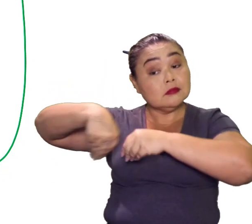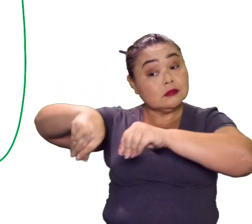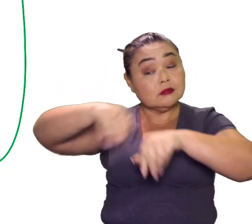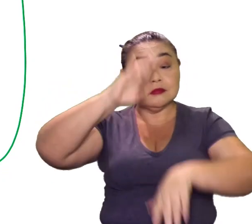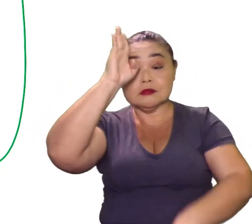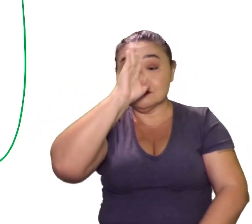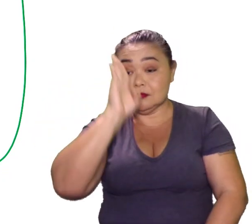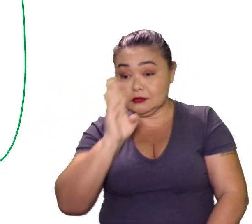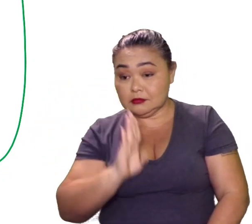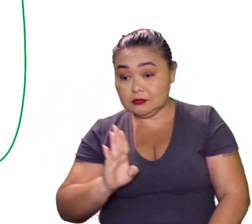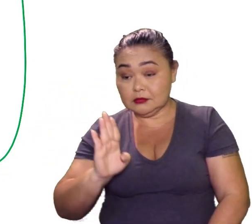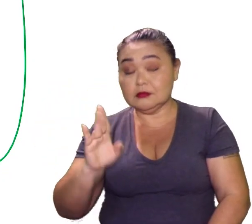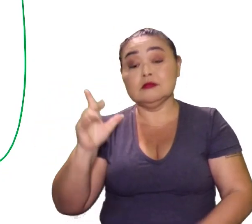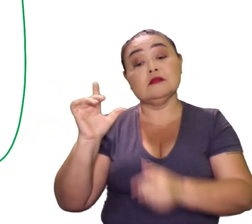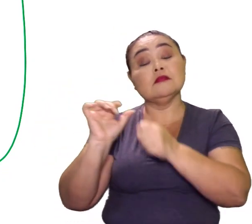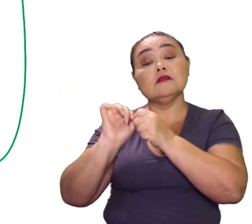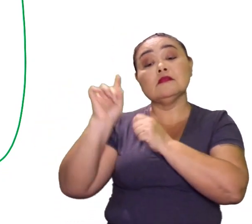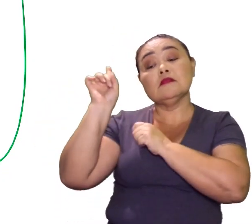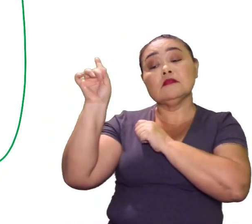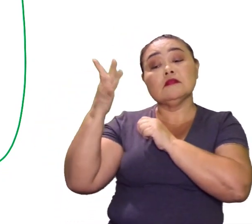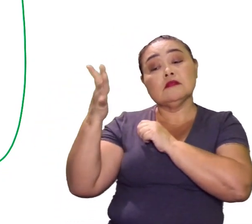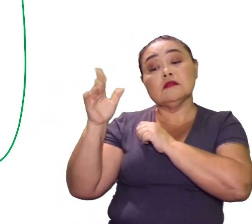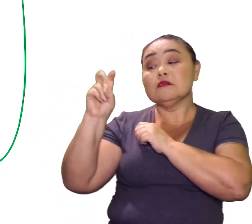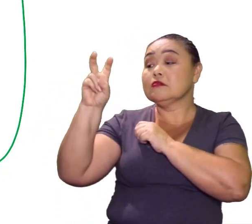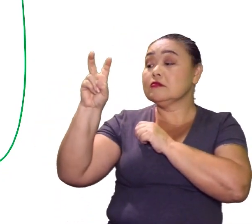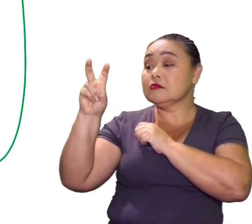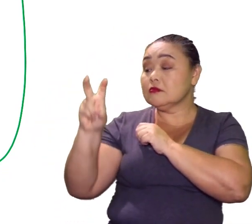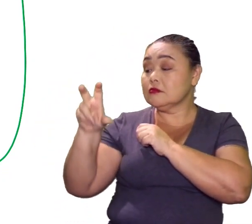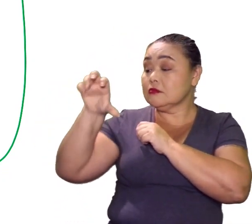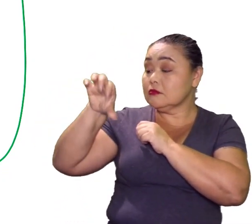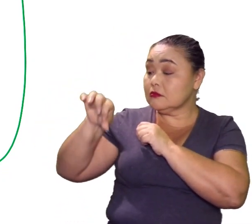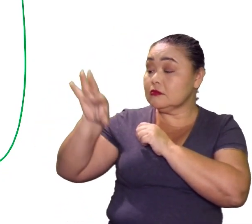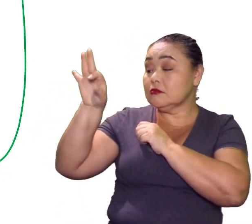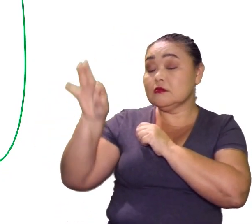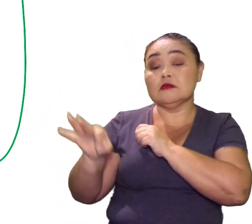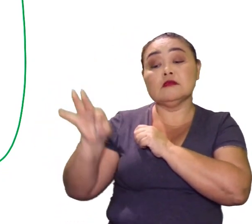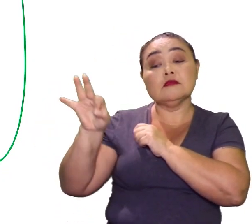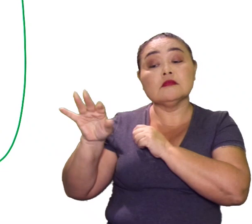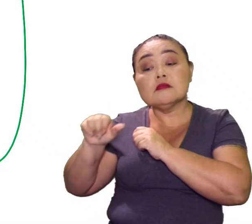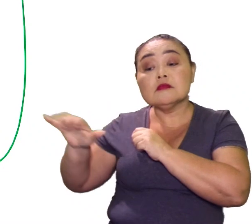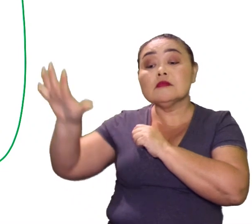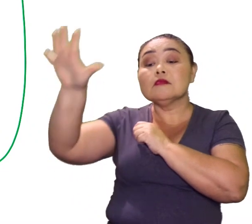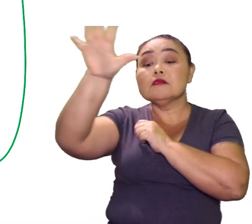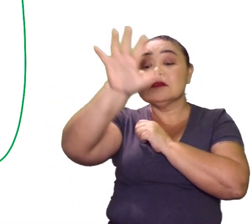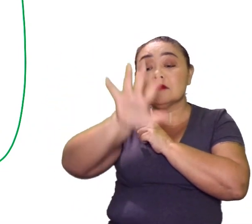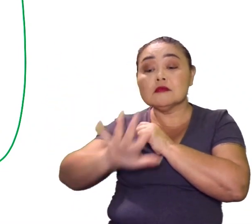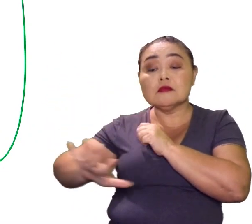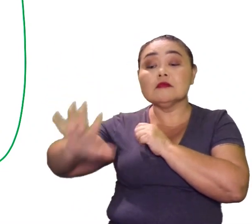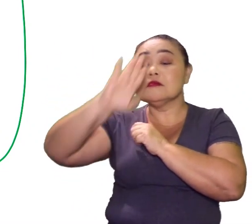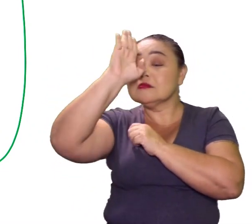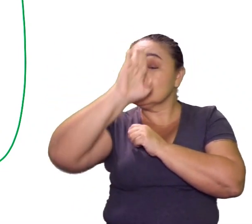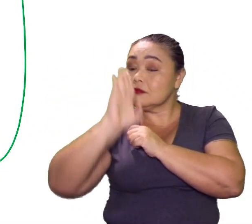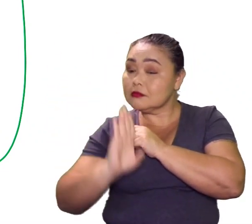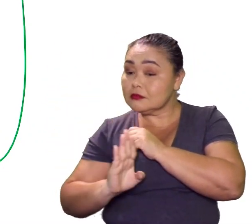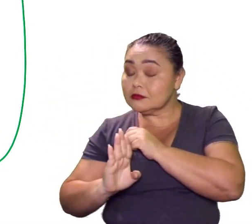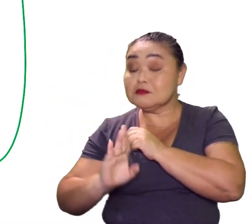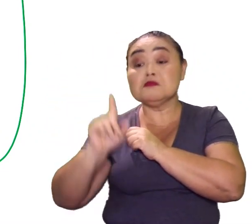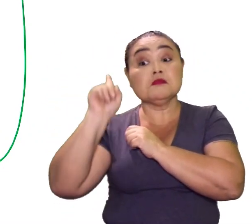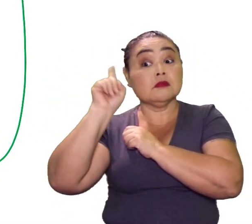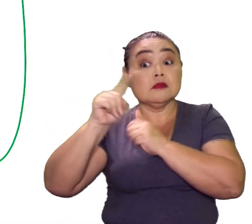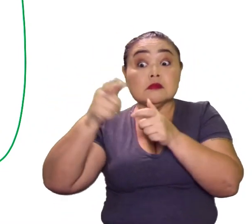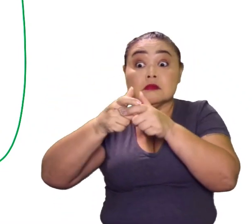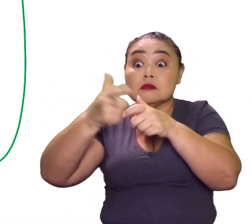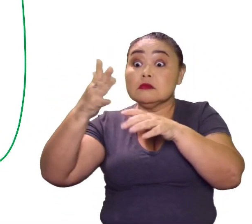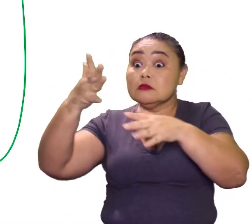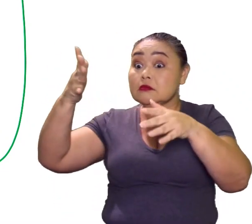a Amazônia, ela equivale a 59% de todo o território brasileiro. É muito grande,